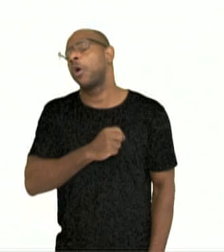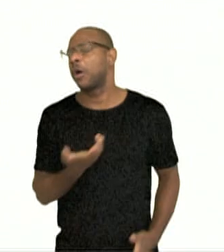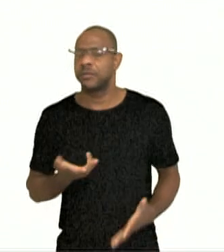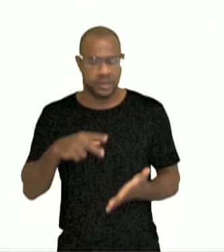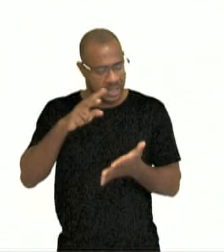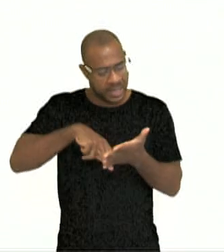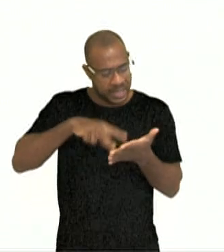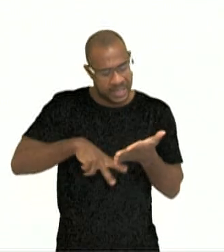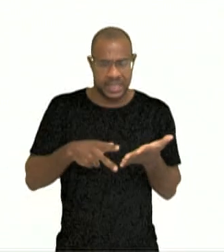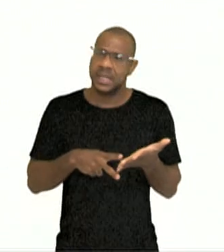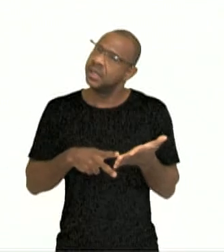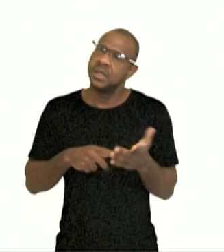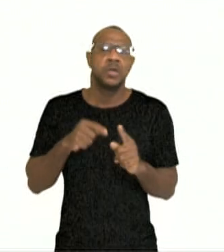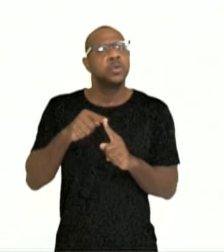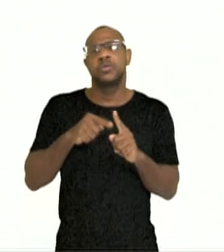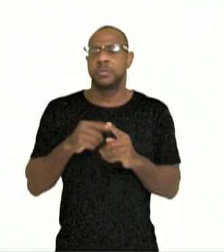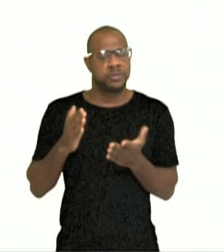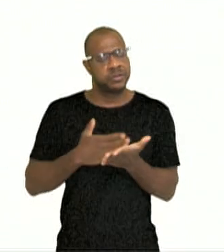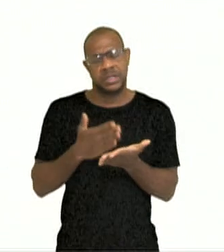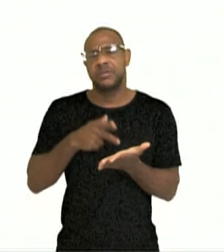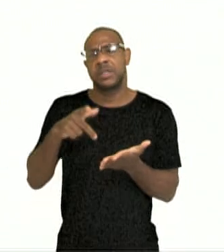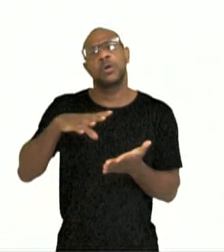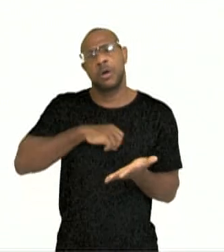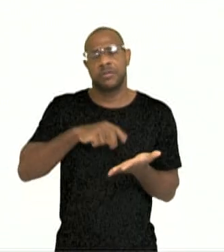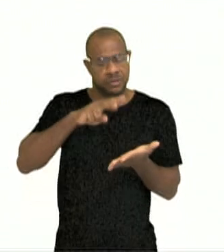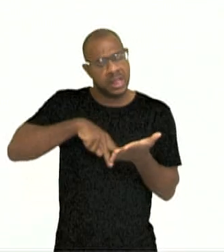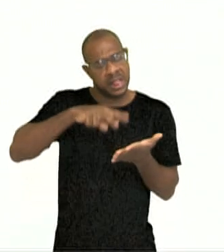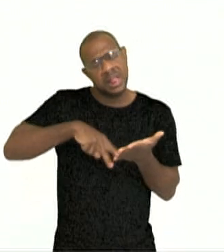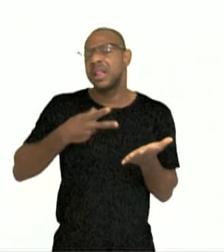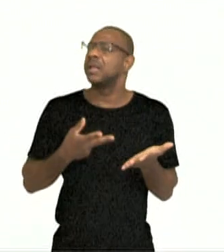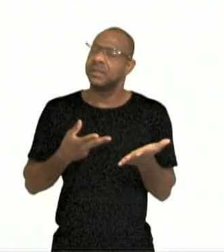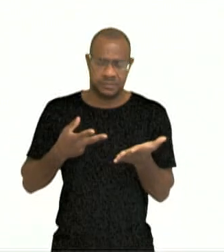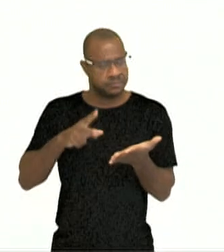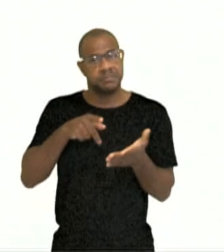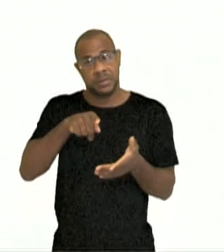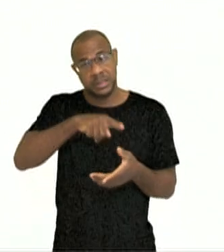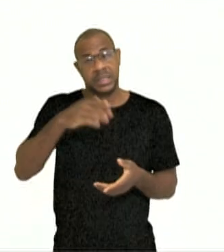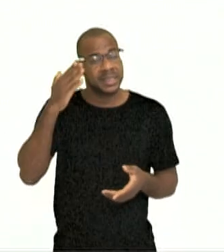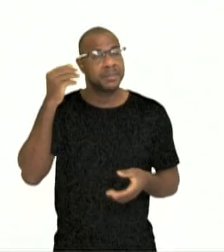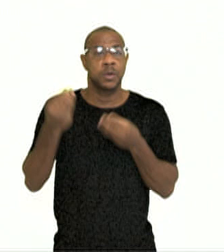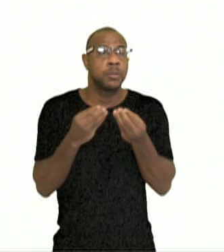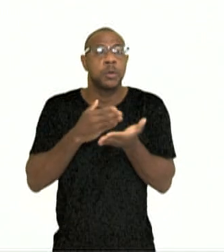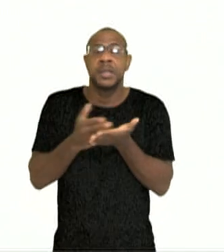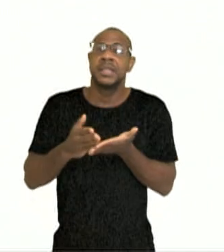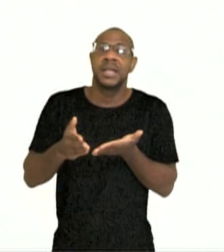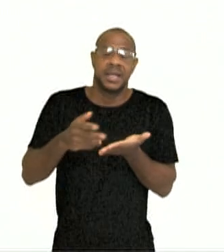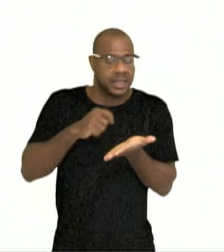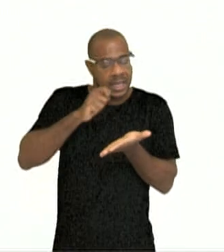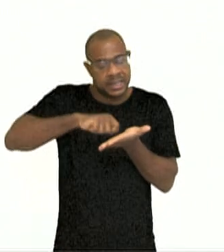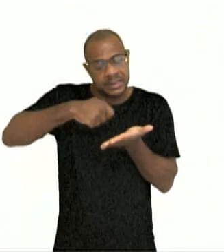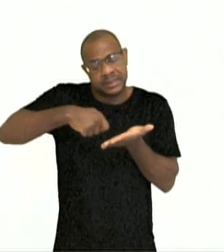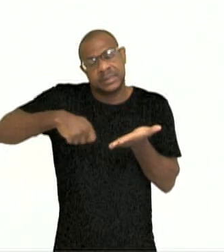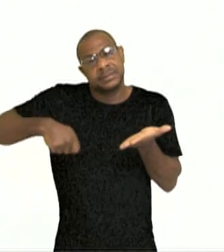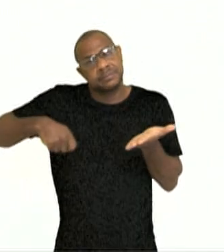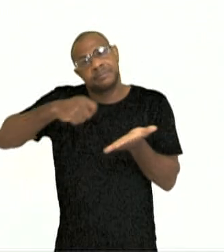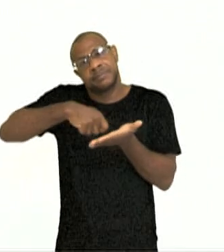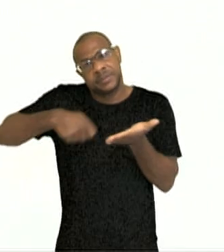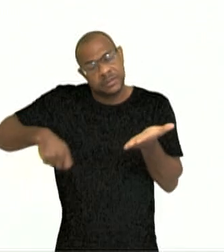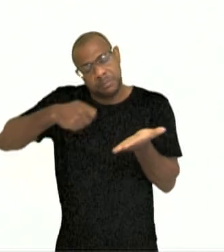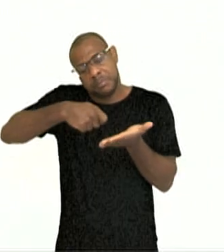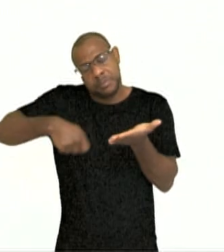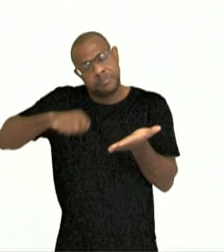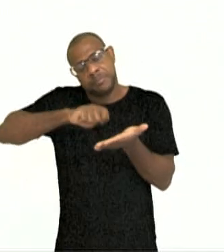de ler e leia vorazmente, para que assim você saiba como começar a escrever. E